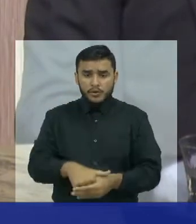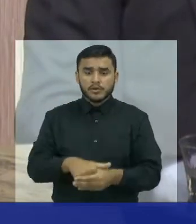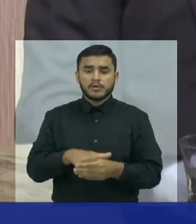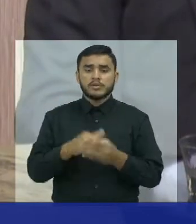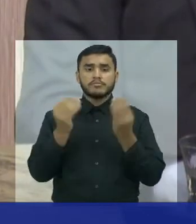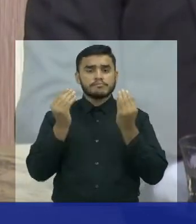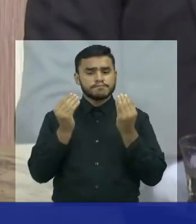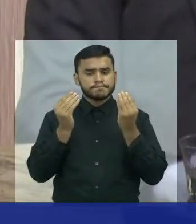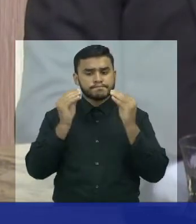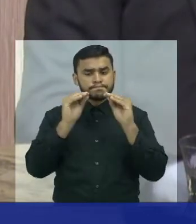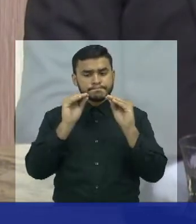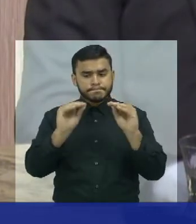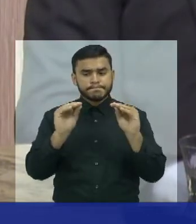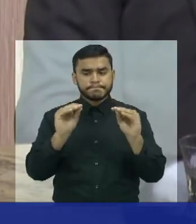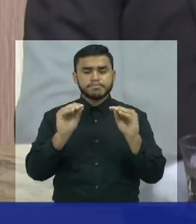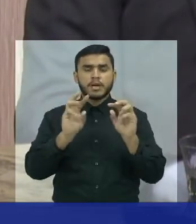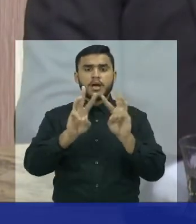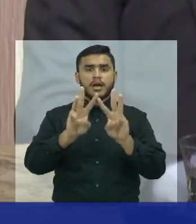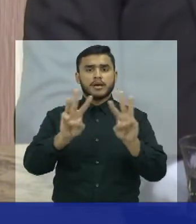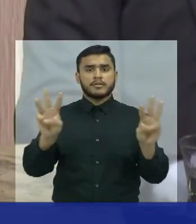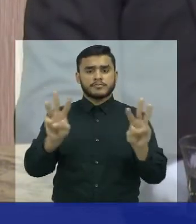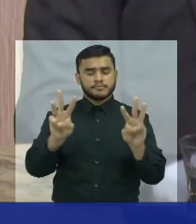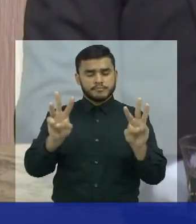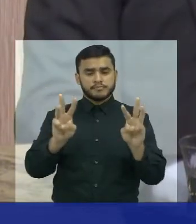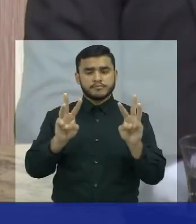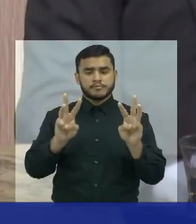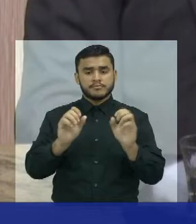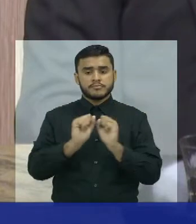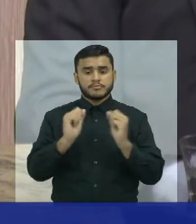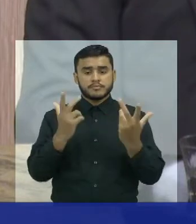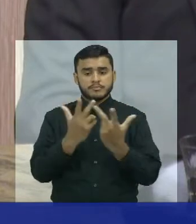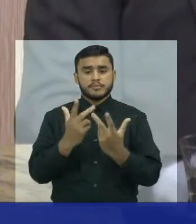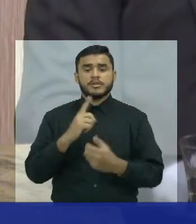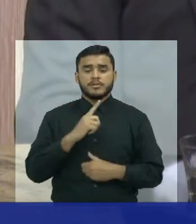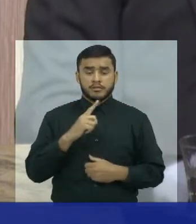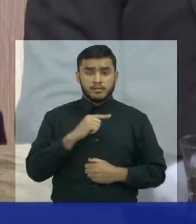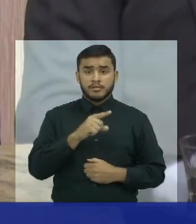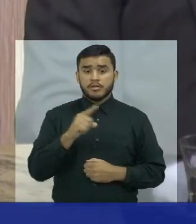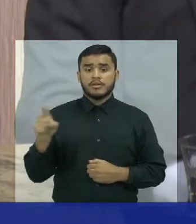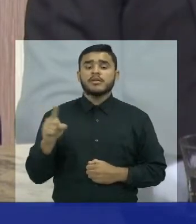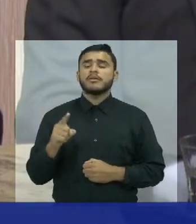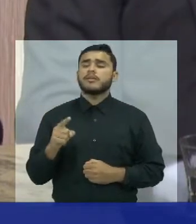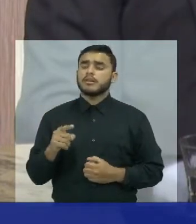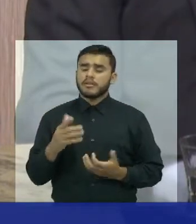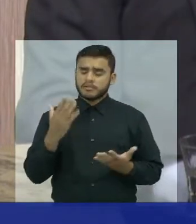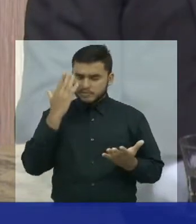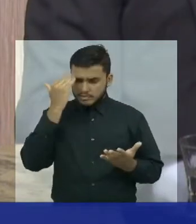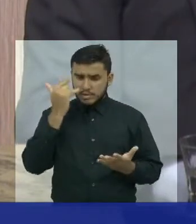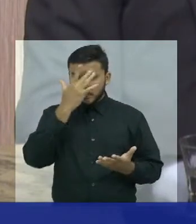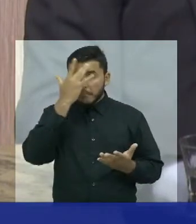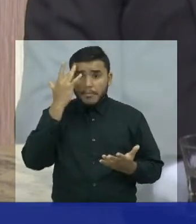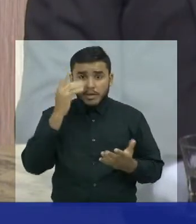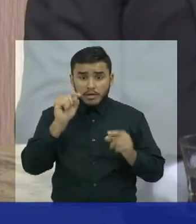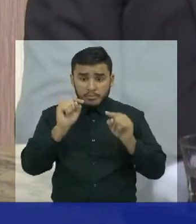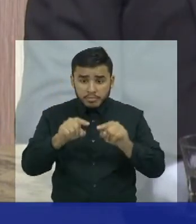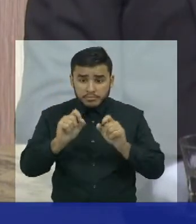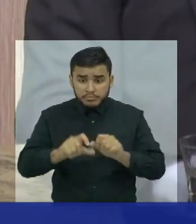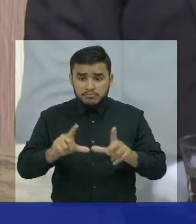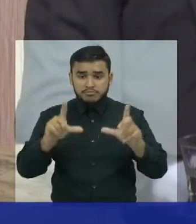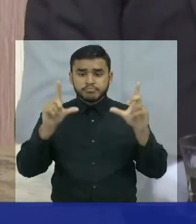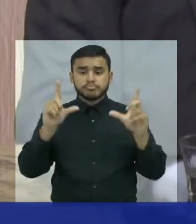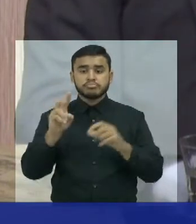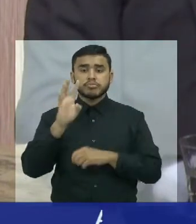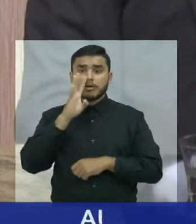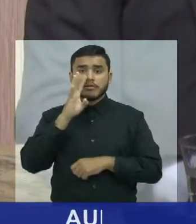é disponibilizado no site da Câmara Municipal de Fortaleza para que os cidadãos e cidadãs possam consultar. Eu